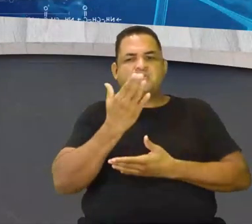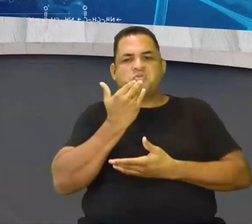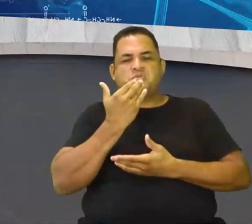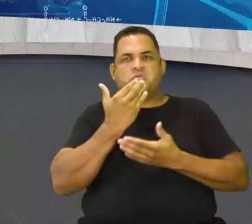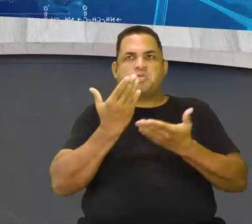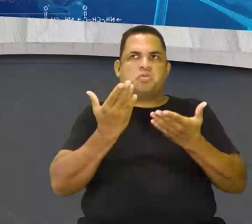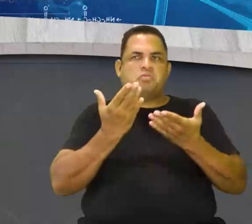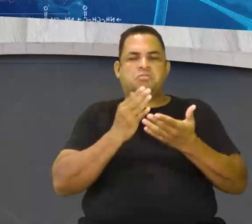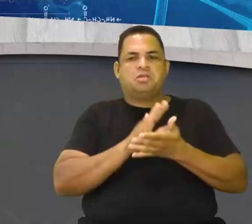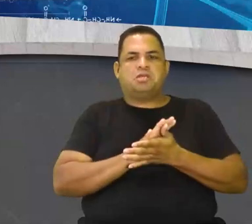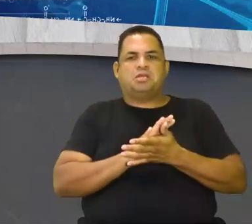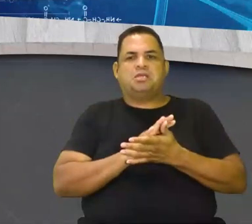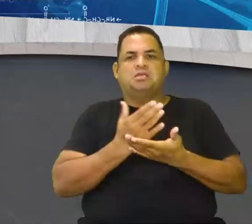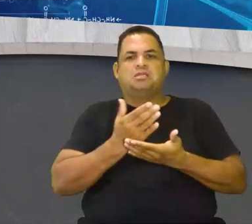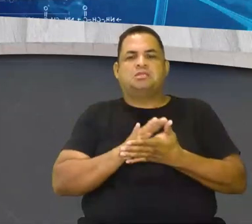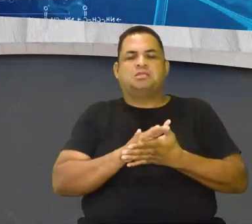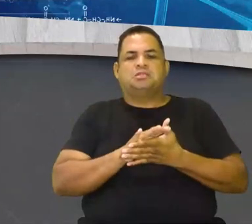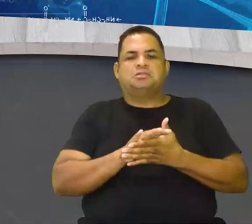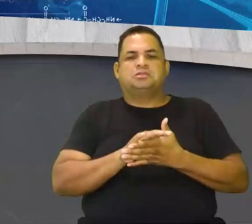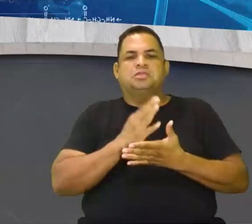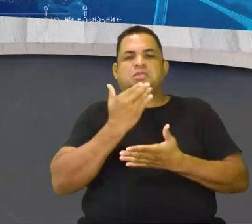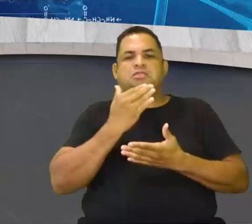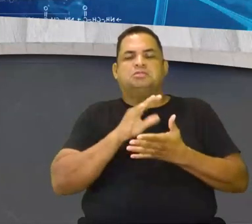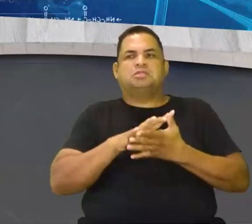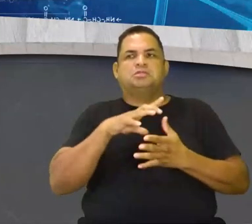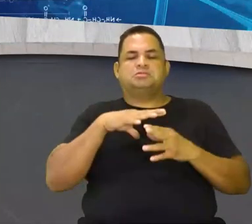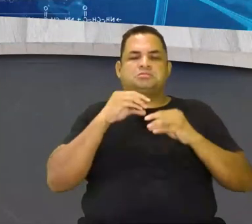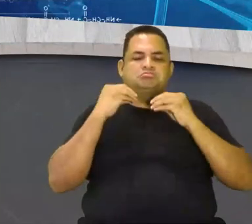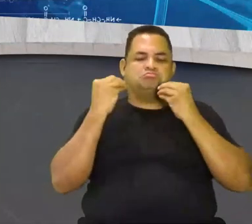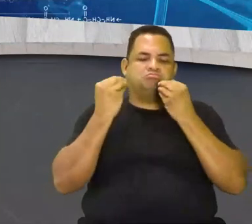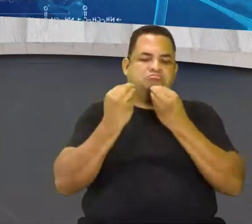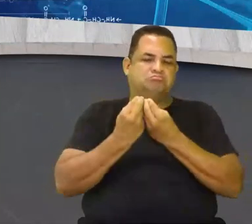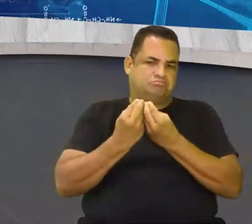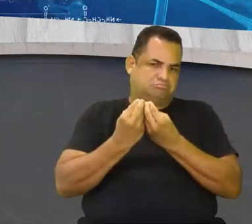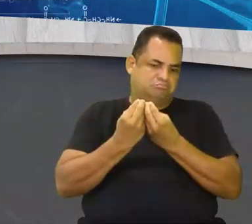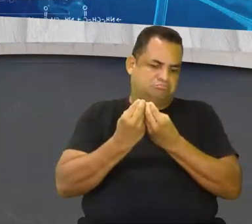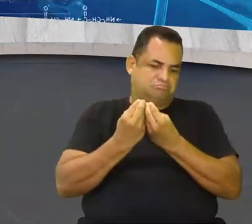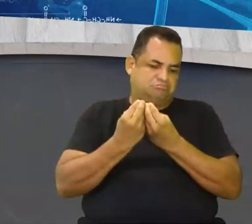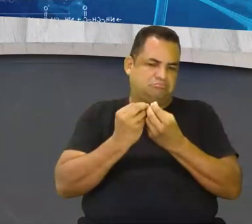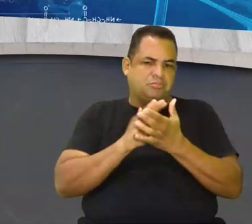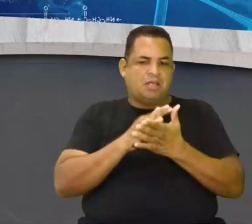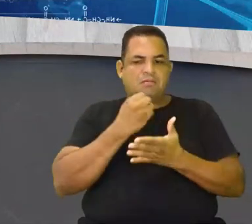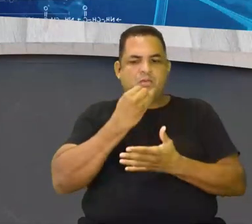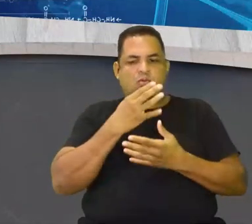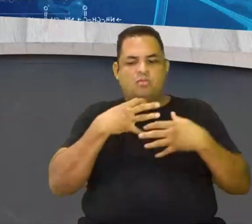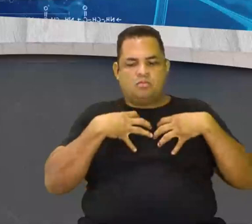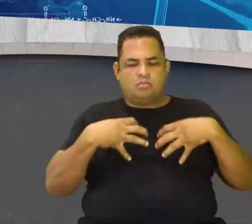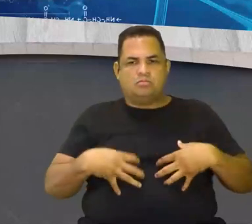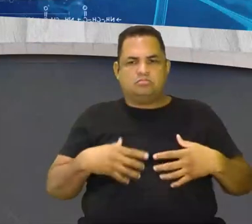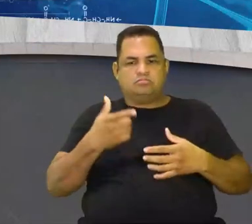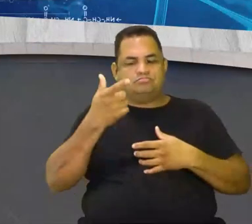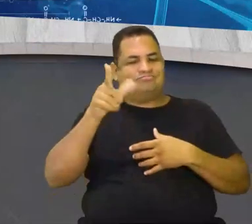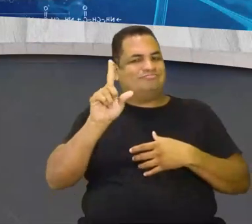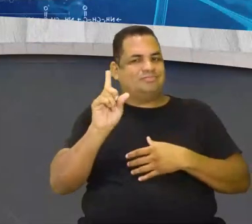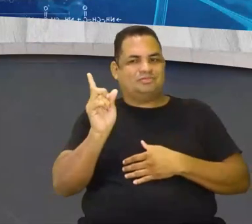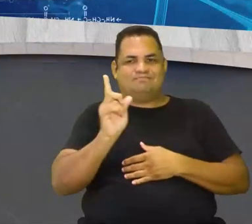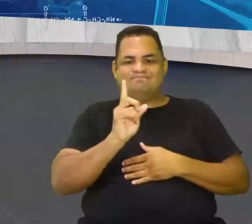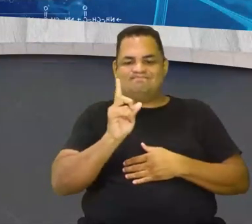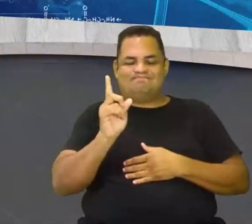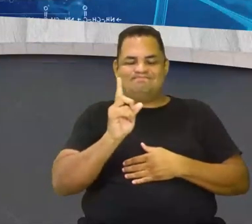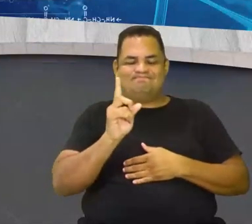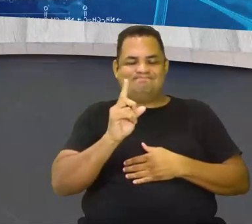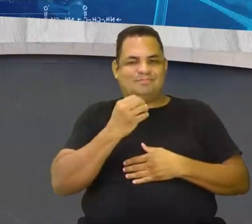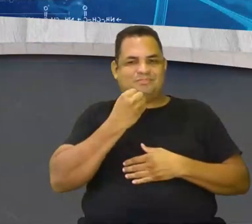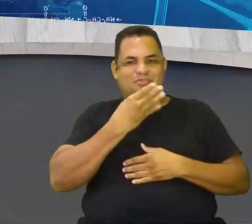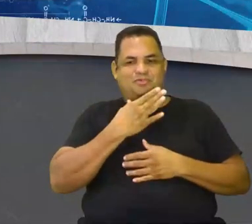está apto. E aí, como o Almeida falou, tem substâncias que a gente ingere que vai fazer bem para o nosso organismo e outras que não vão